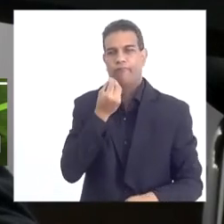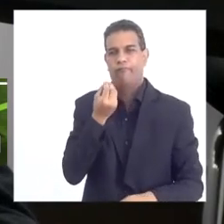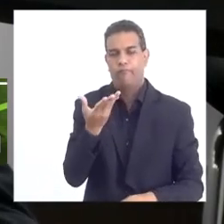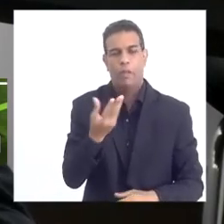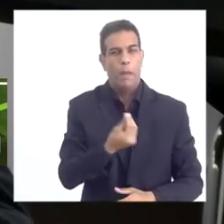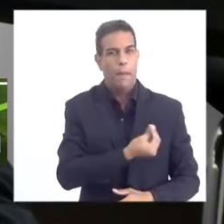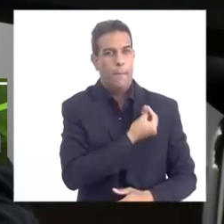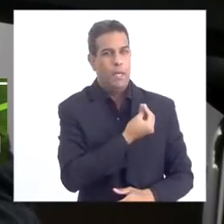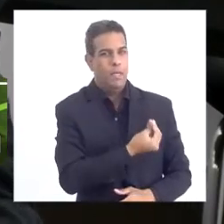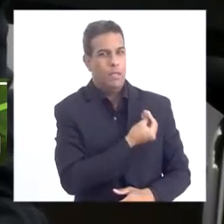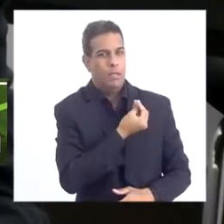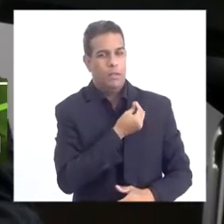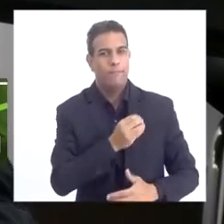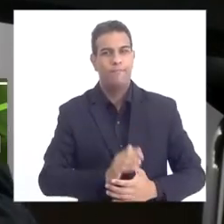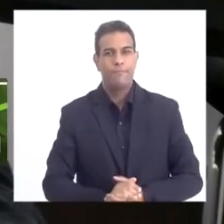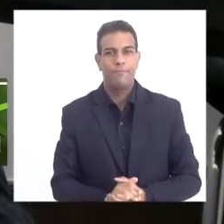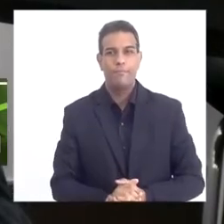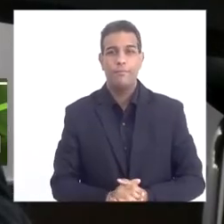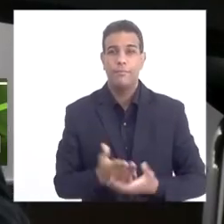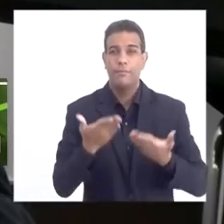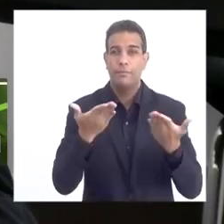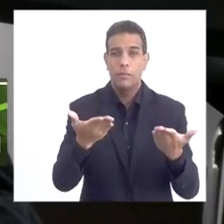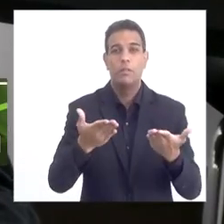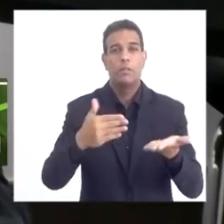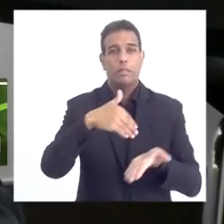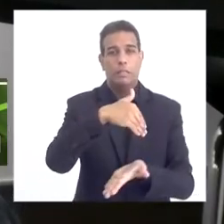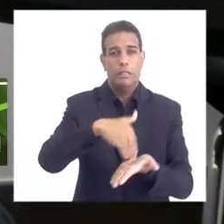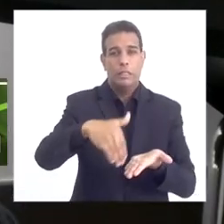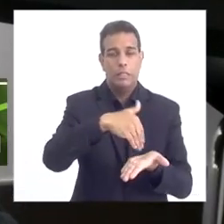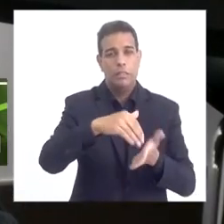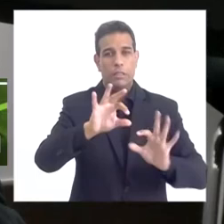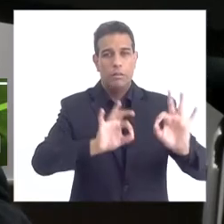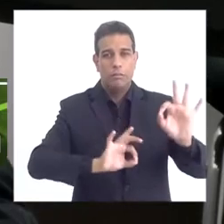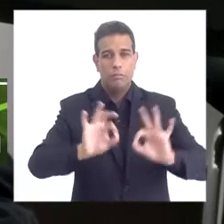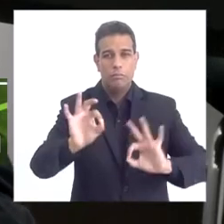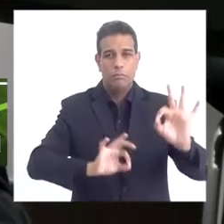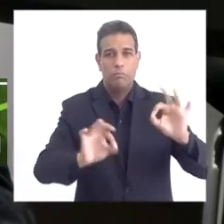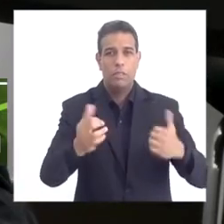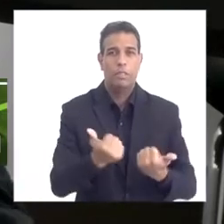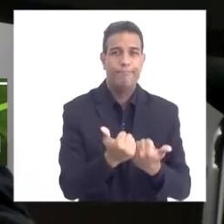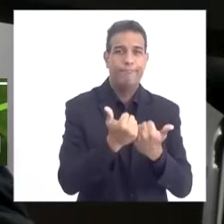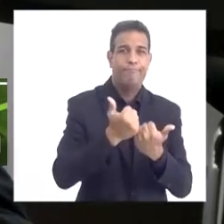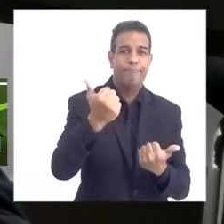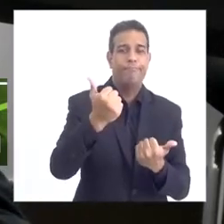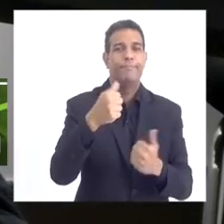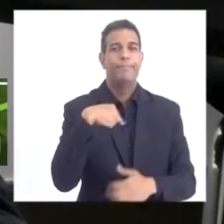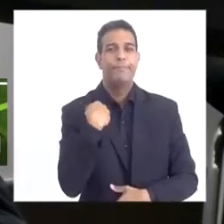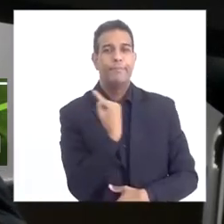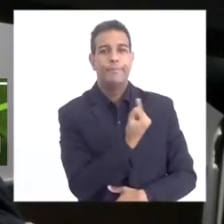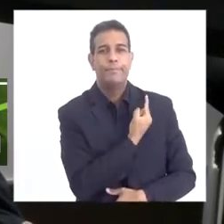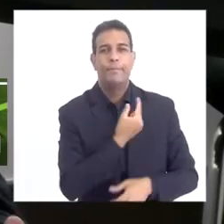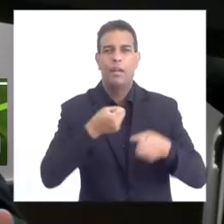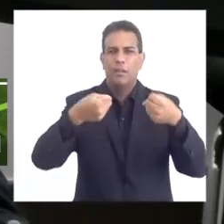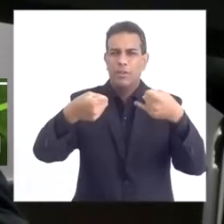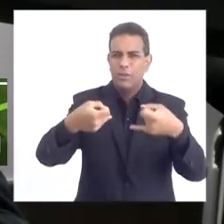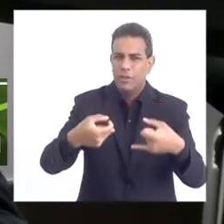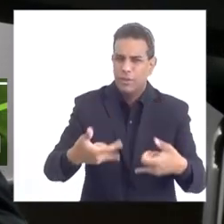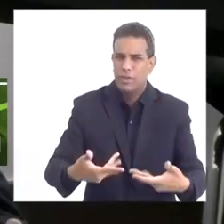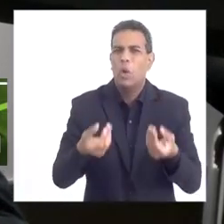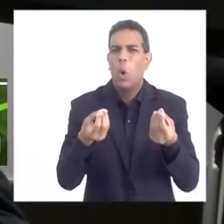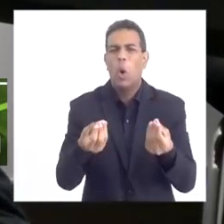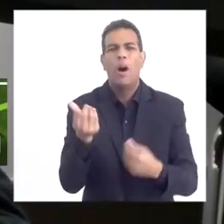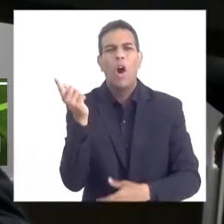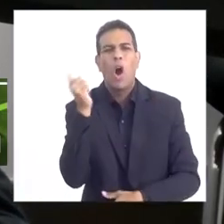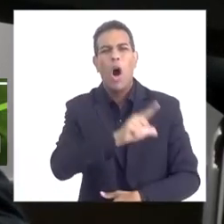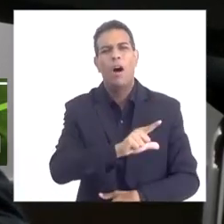aqui do secretário de Planejamento e do subsecretário, que ele informe qual foi,